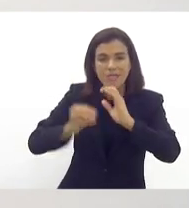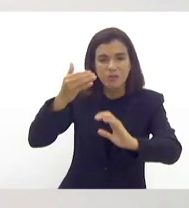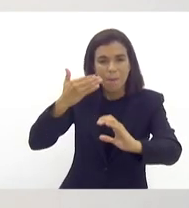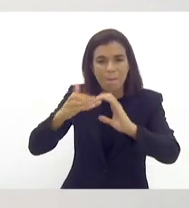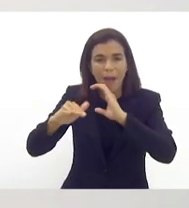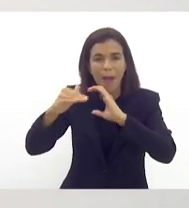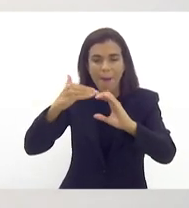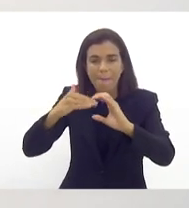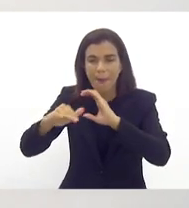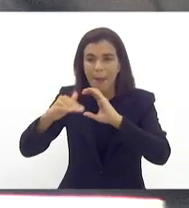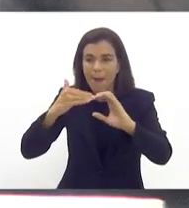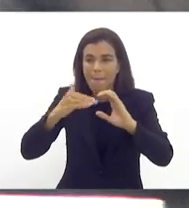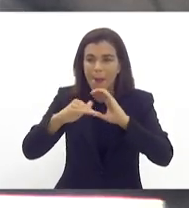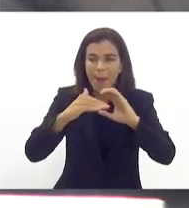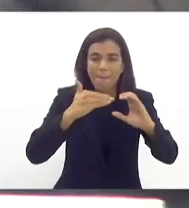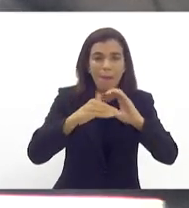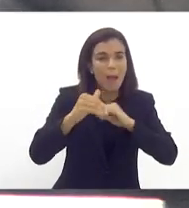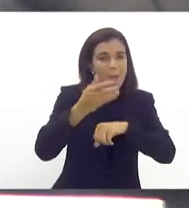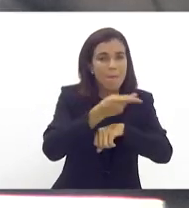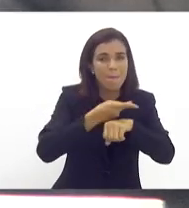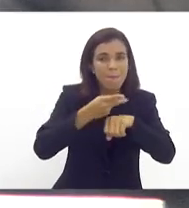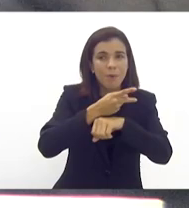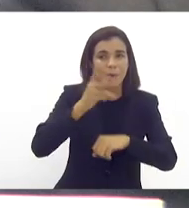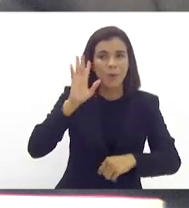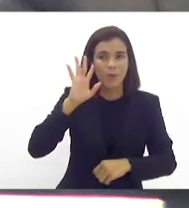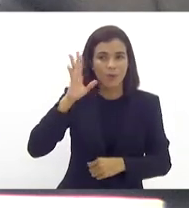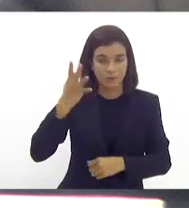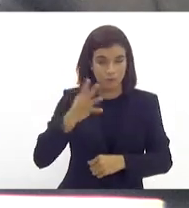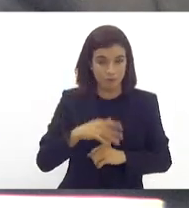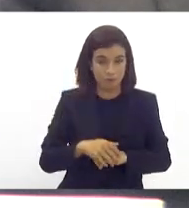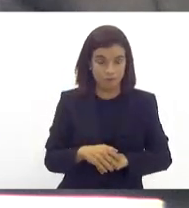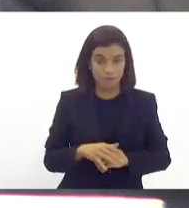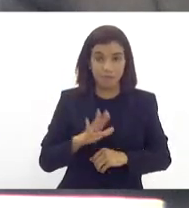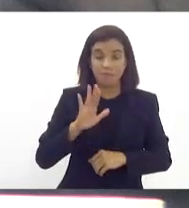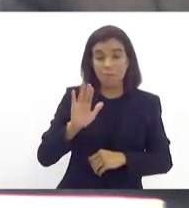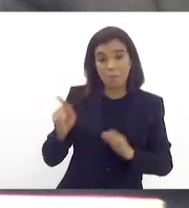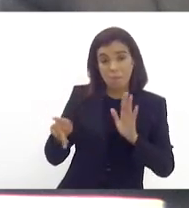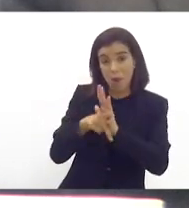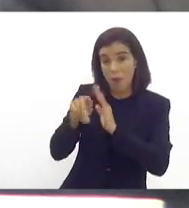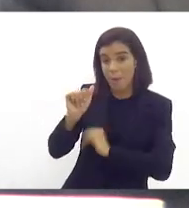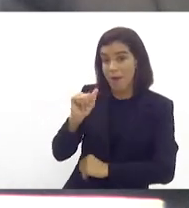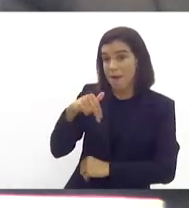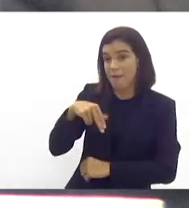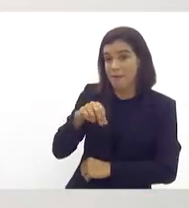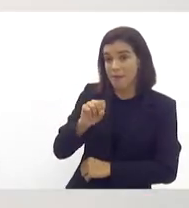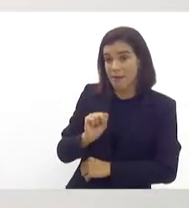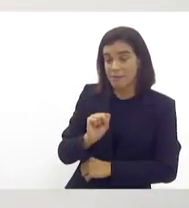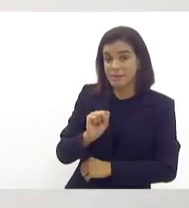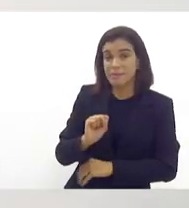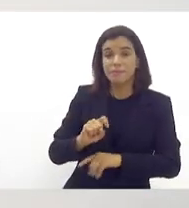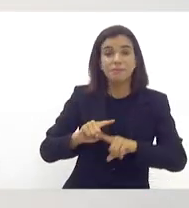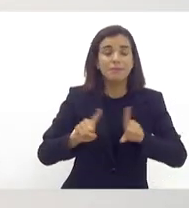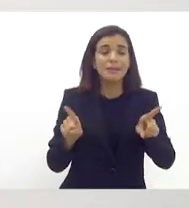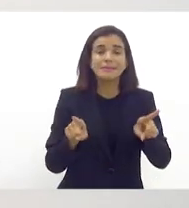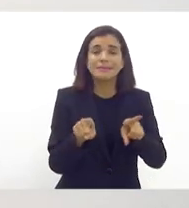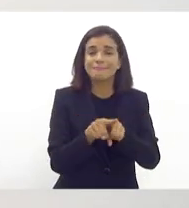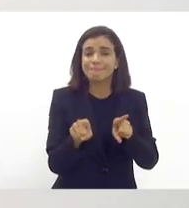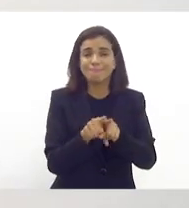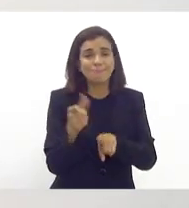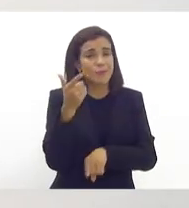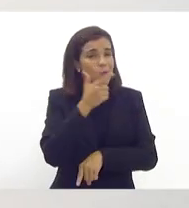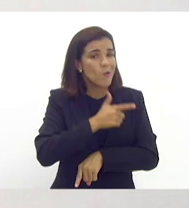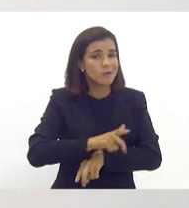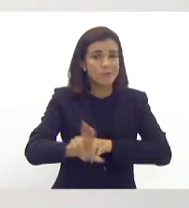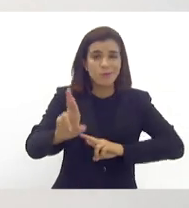pleiteando uma solução por parte da própria agência reguladora mas também não conseguimos uma